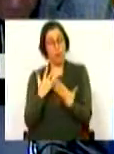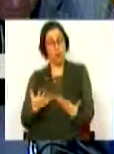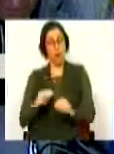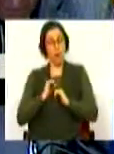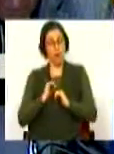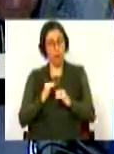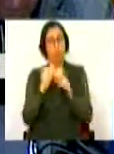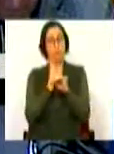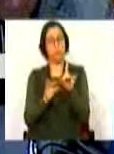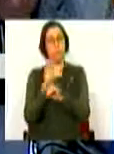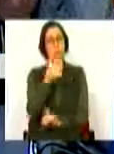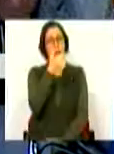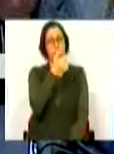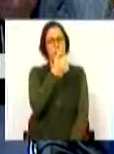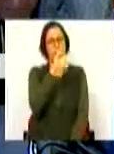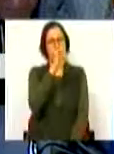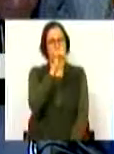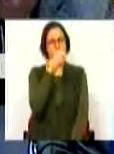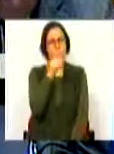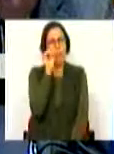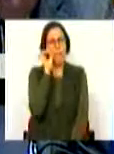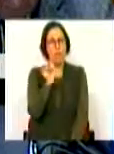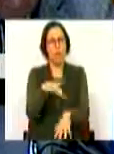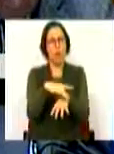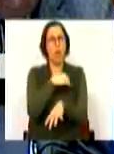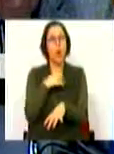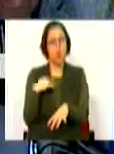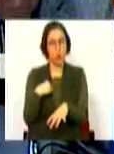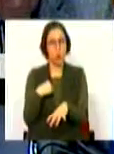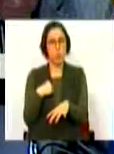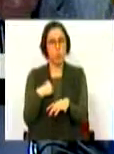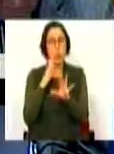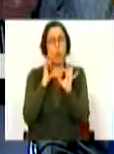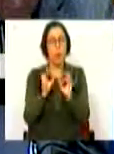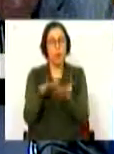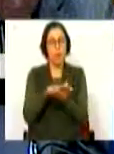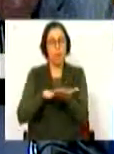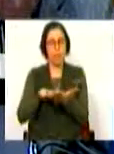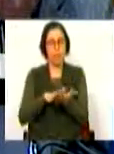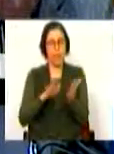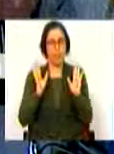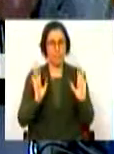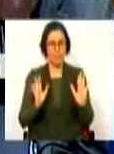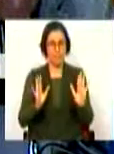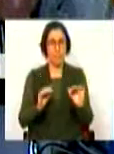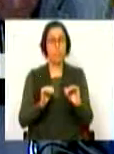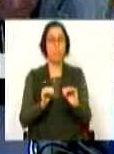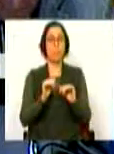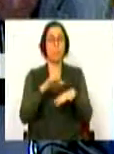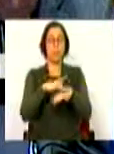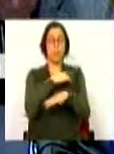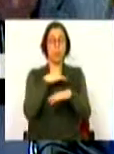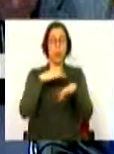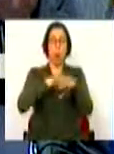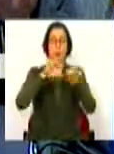legislatura temos um aumento de 589 mil consultas nos cuidados de saúde primários. Enquanto que nas